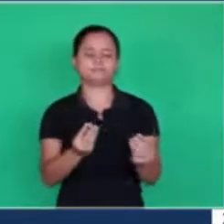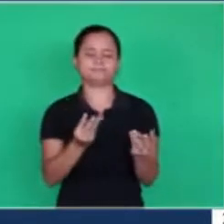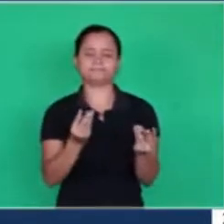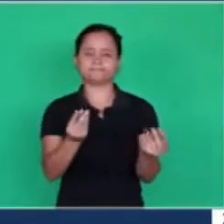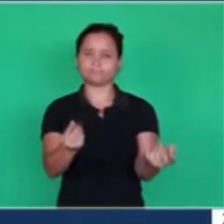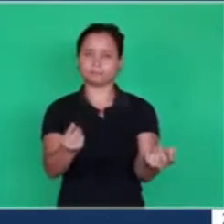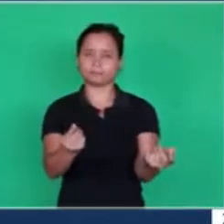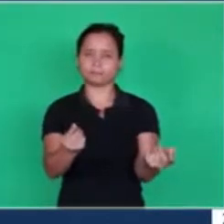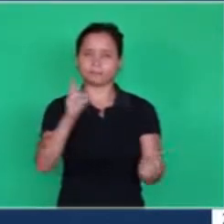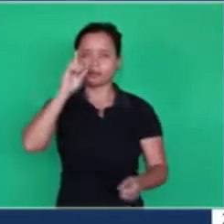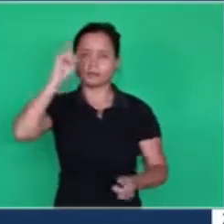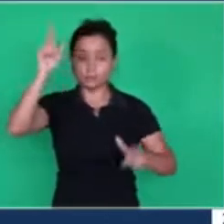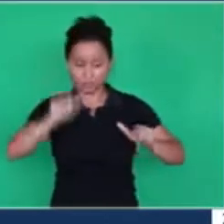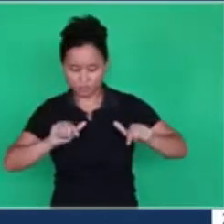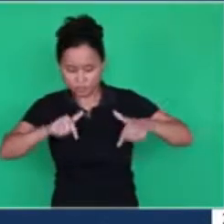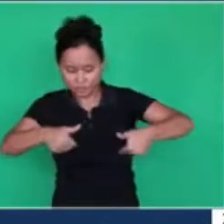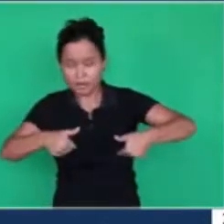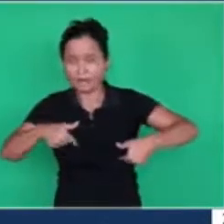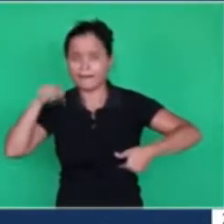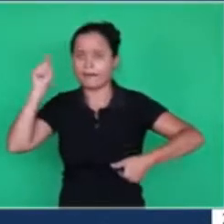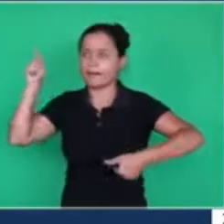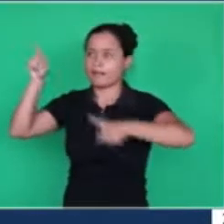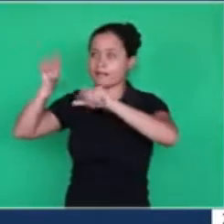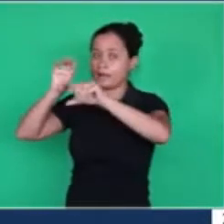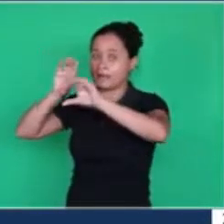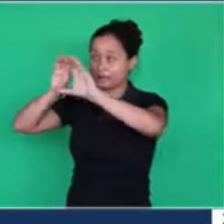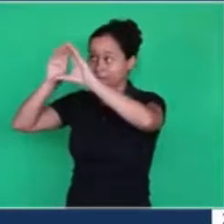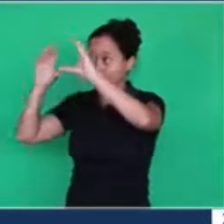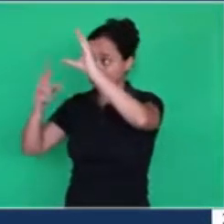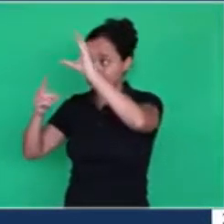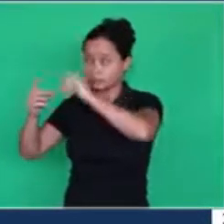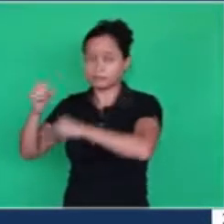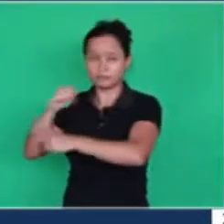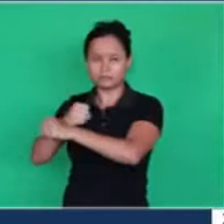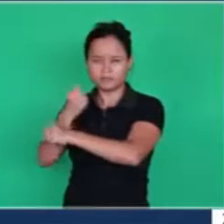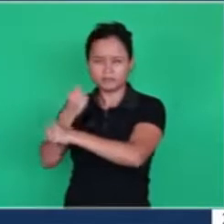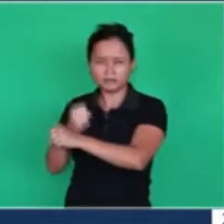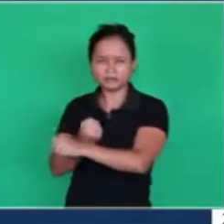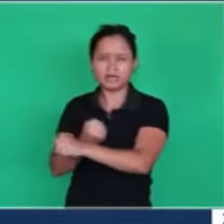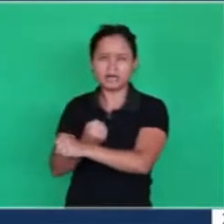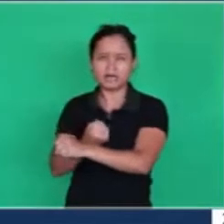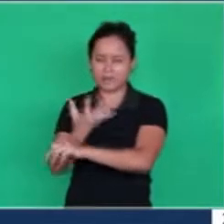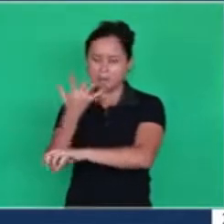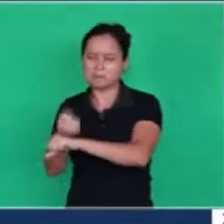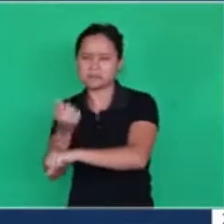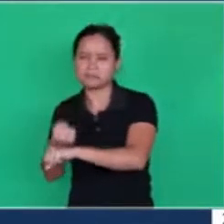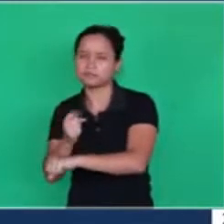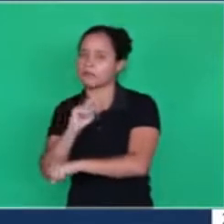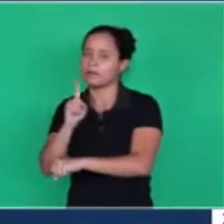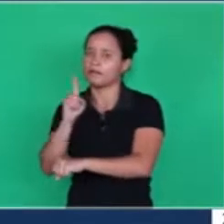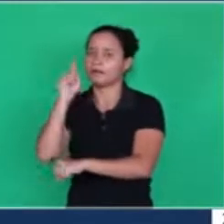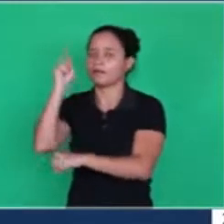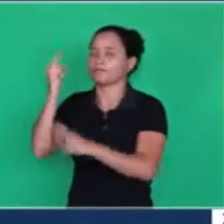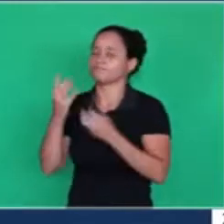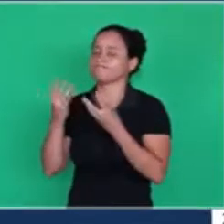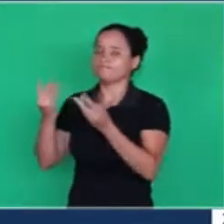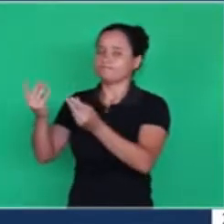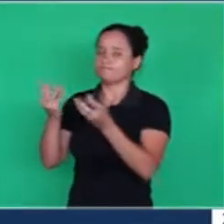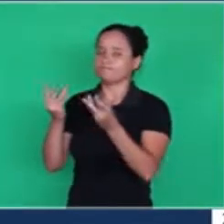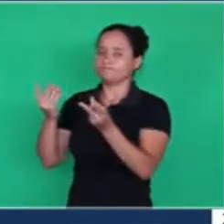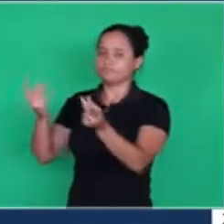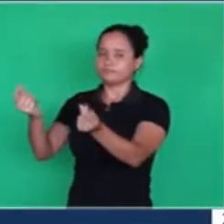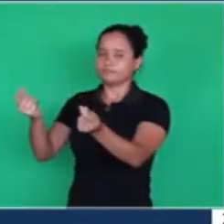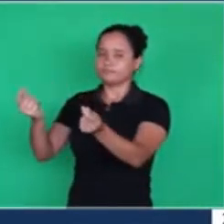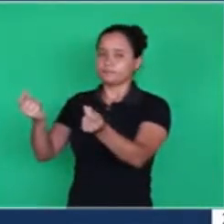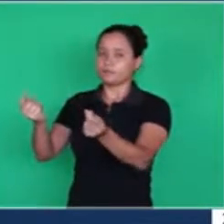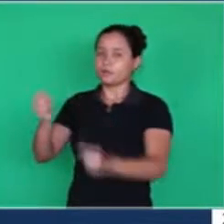manifesta na obra redentora, não como matéria, mas como substância. Vejam só, quando ele diz assim, eu sou